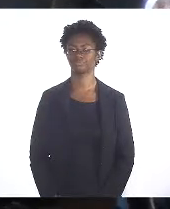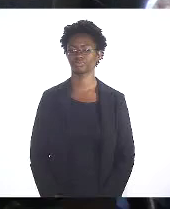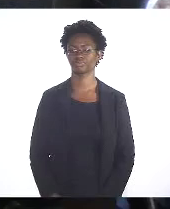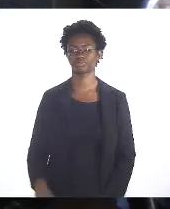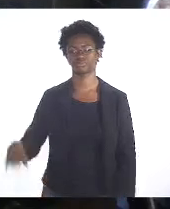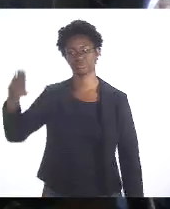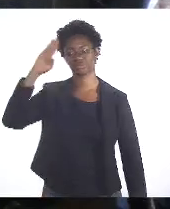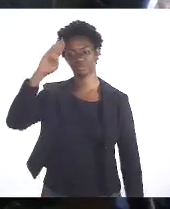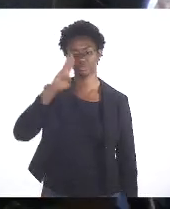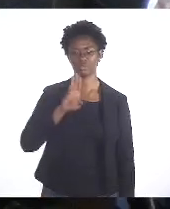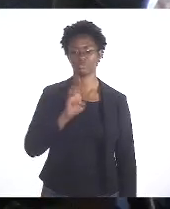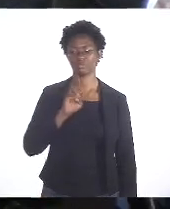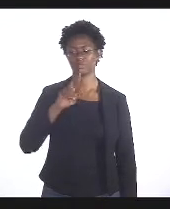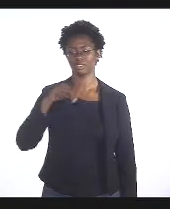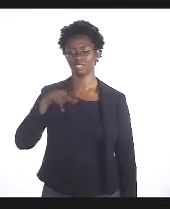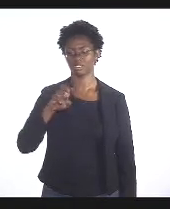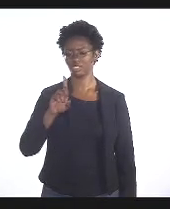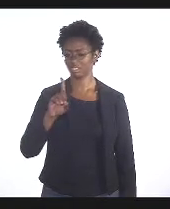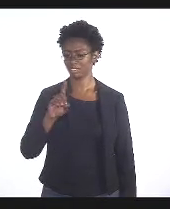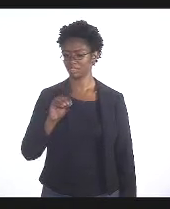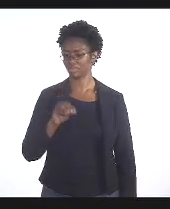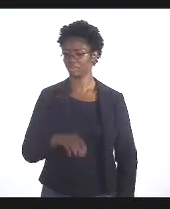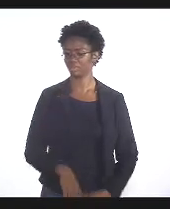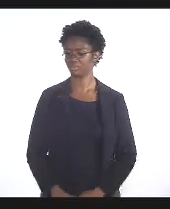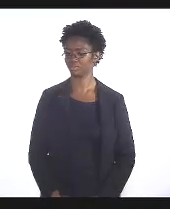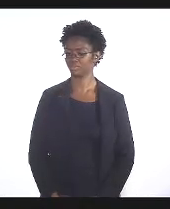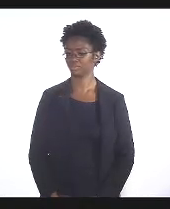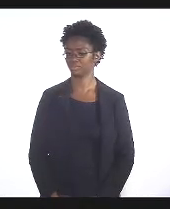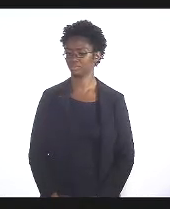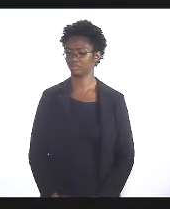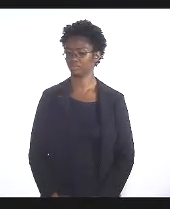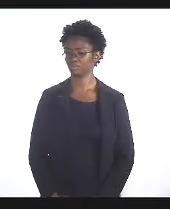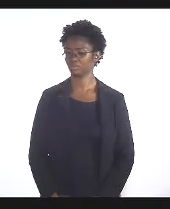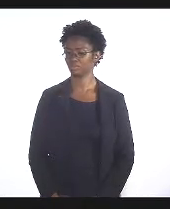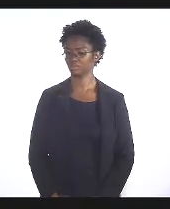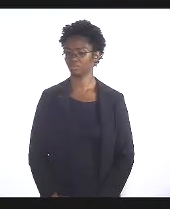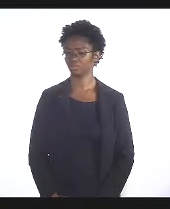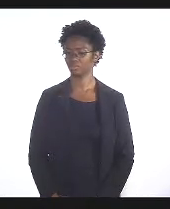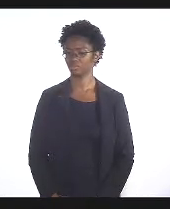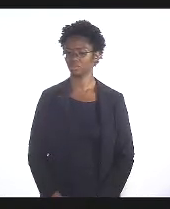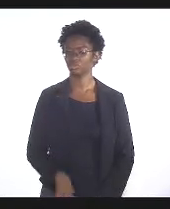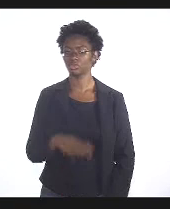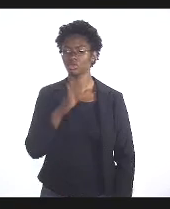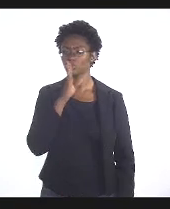subtenente Bernardo, designado pela presidência. Sem som.